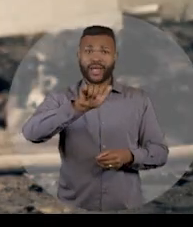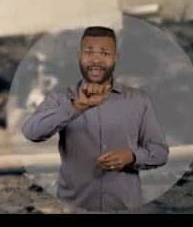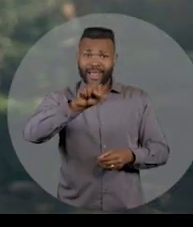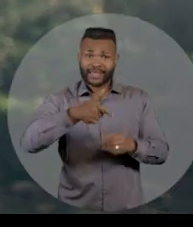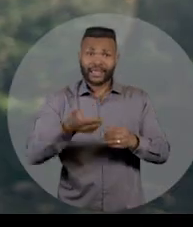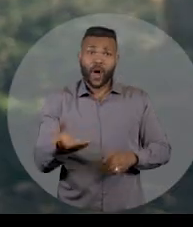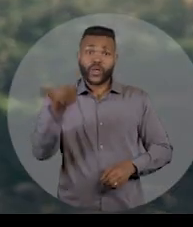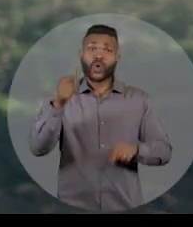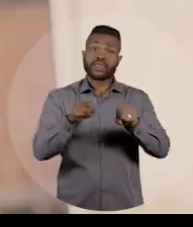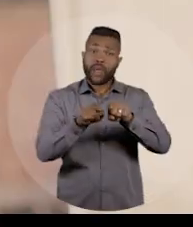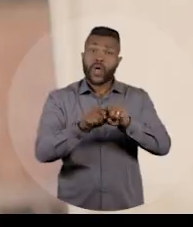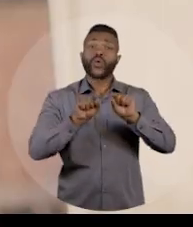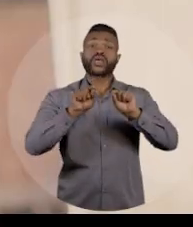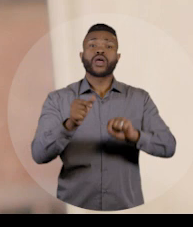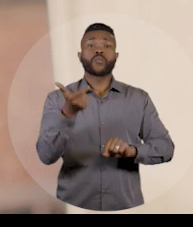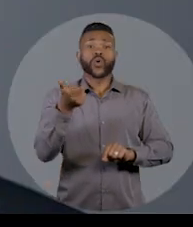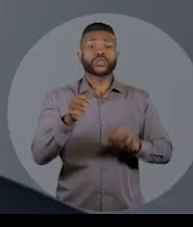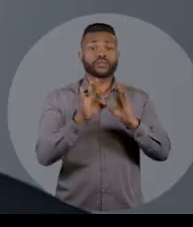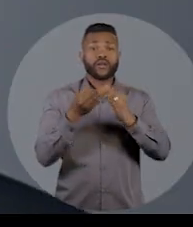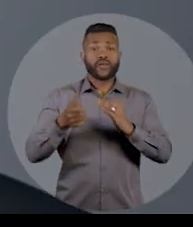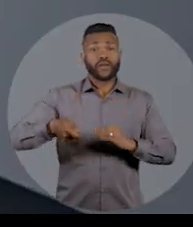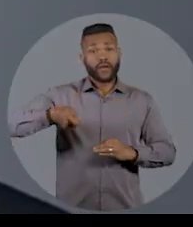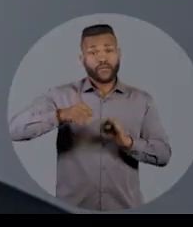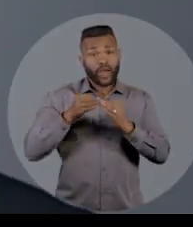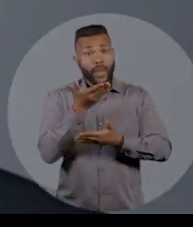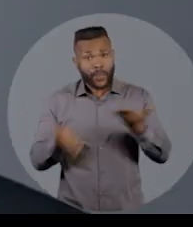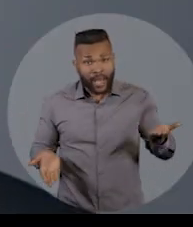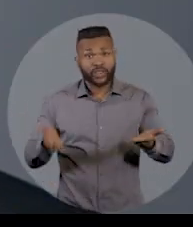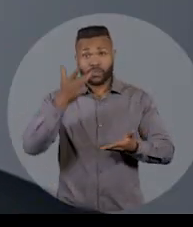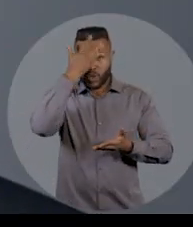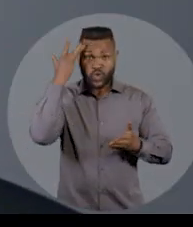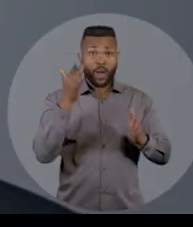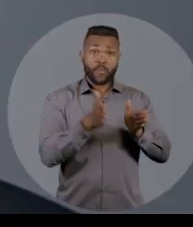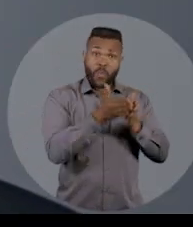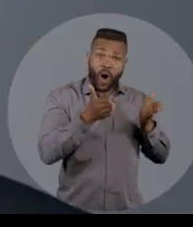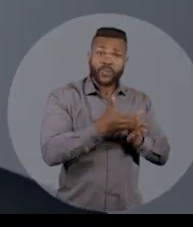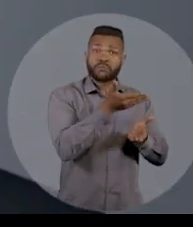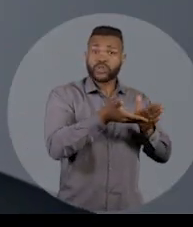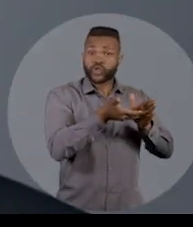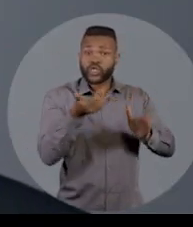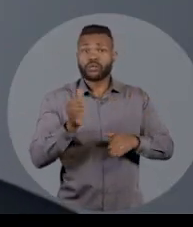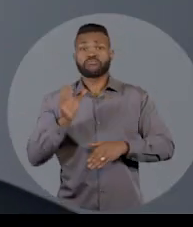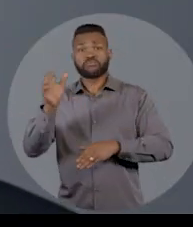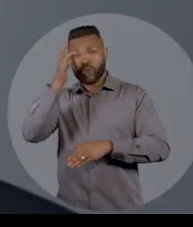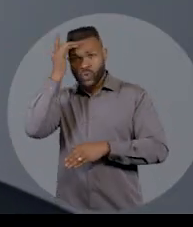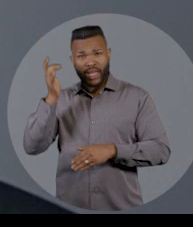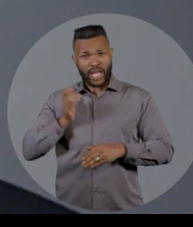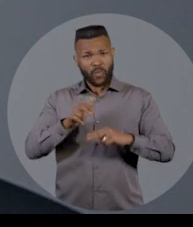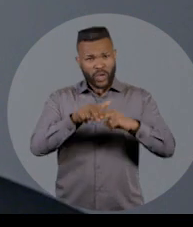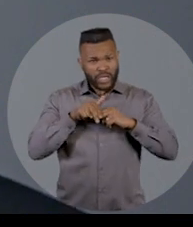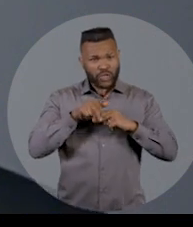e até o Bolsa Família já está sendo cortado. Tiram dos mais pobres para atender aos mais ricos. É para isso que tomaram o